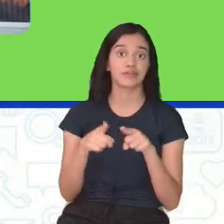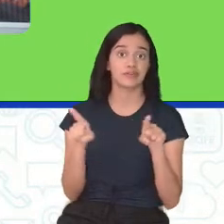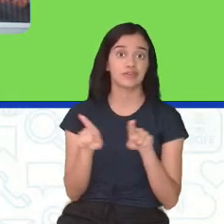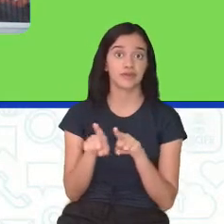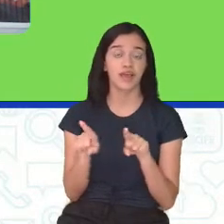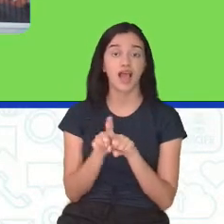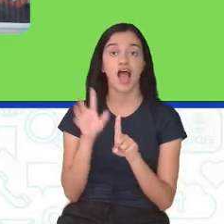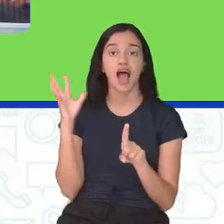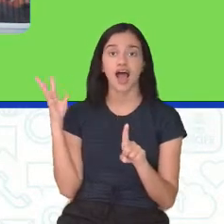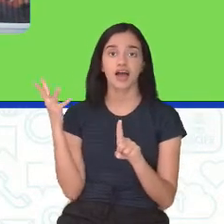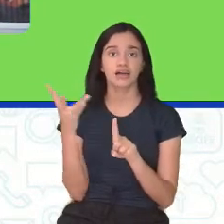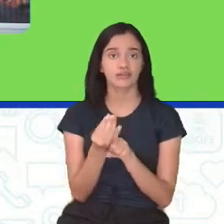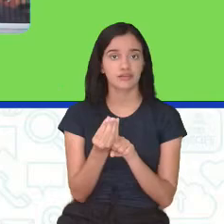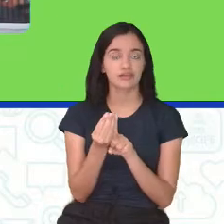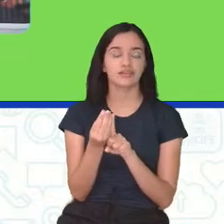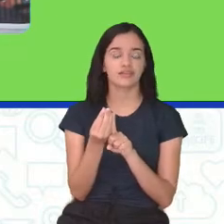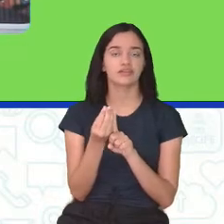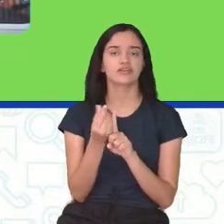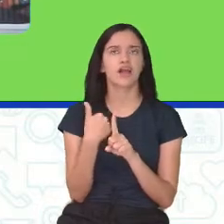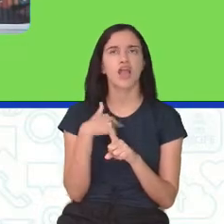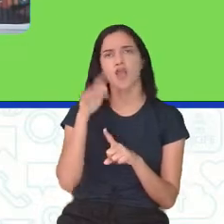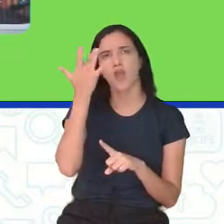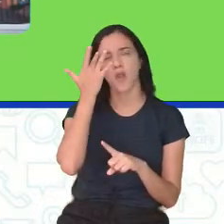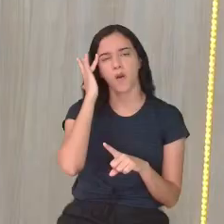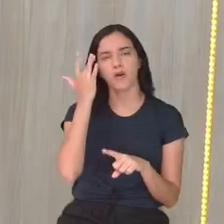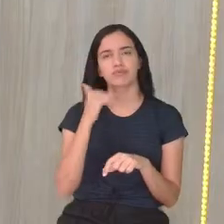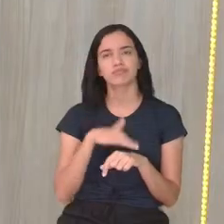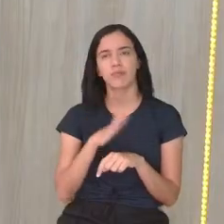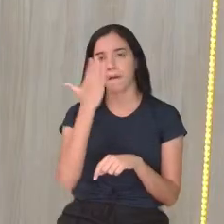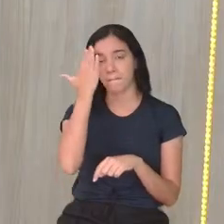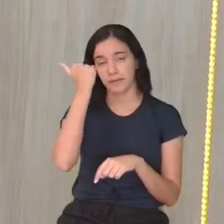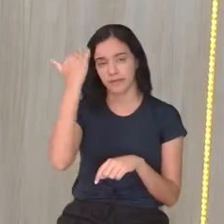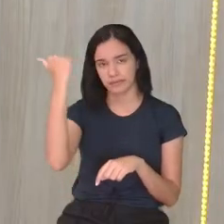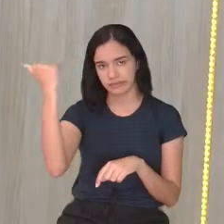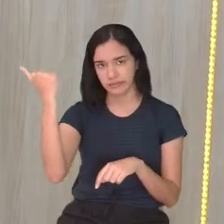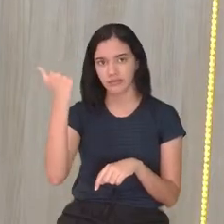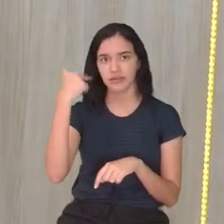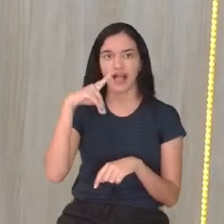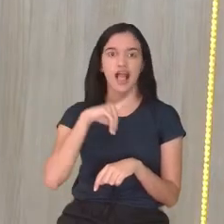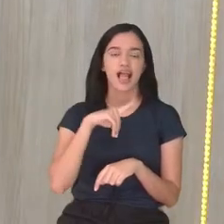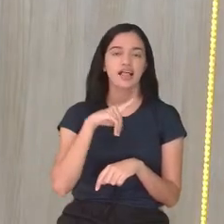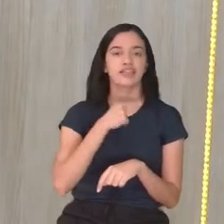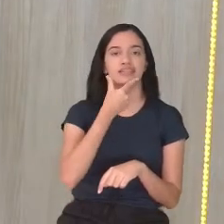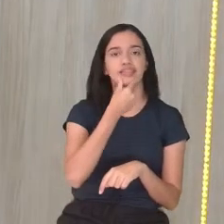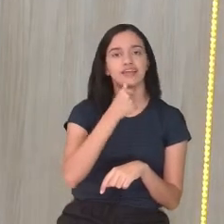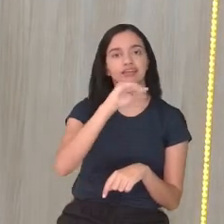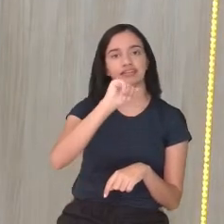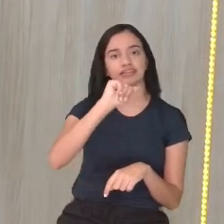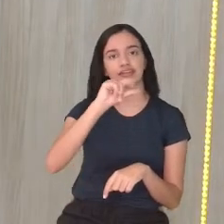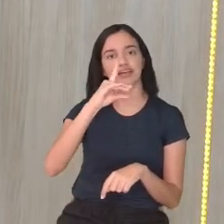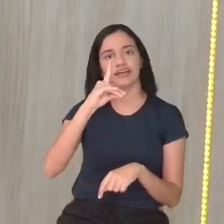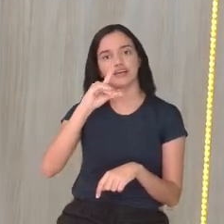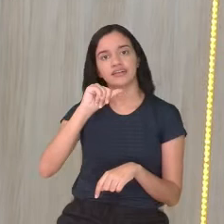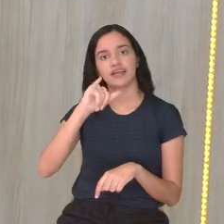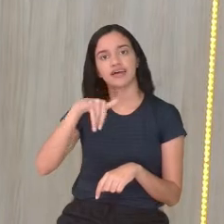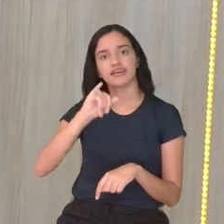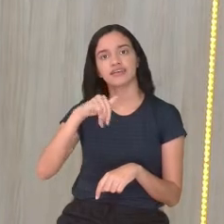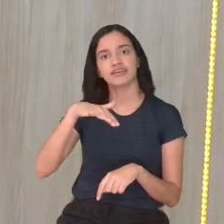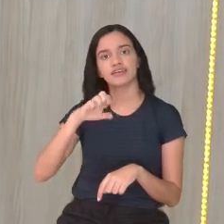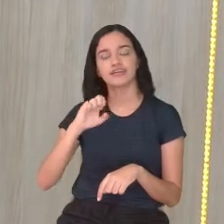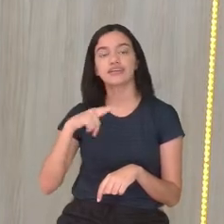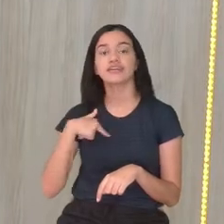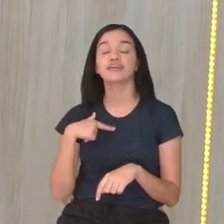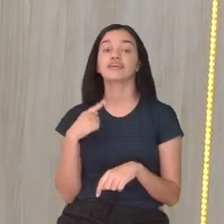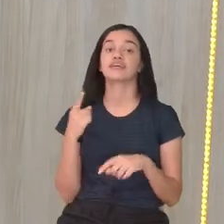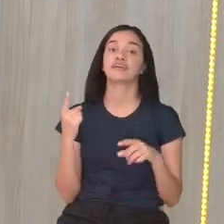ginástica artística, né, que eu acho que é uma das mais famosas, que a gente teve Daiane dos Santos, né, aí que... É isso, professor. Que